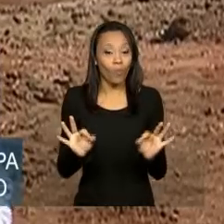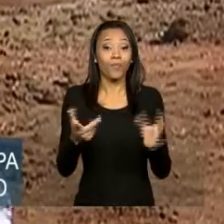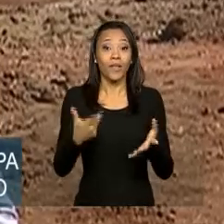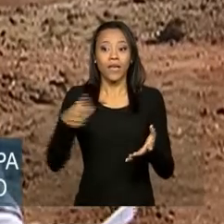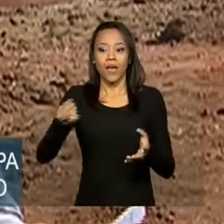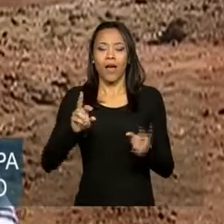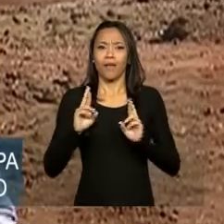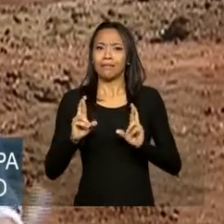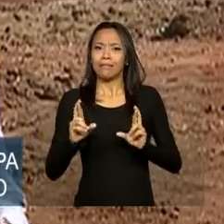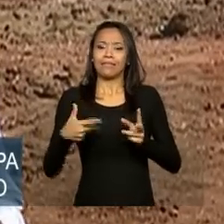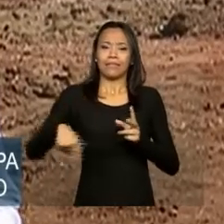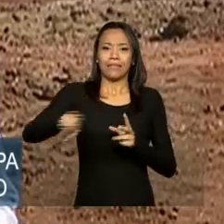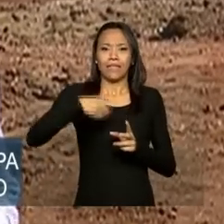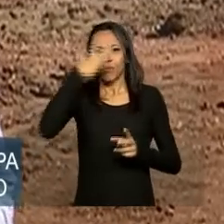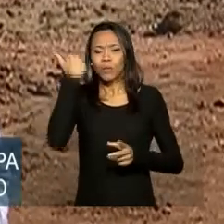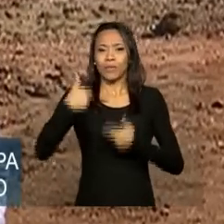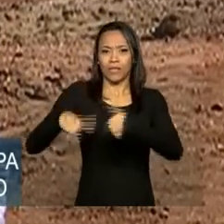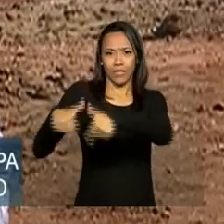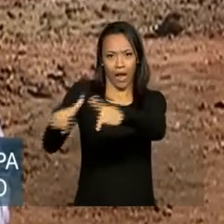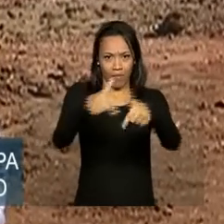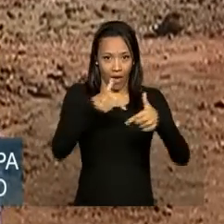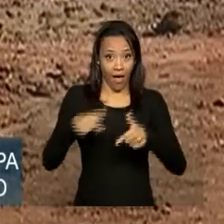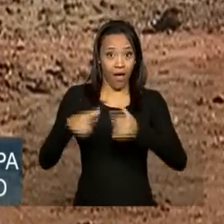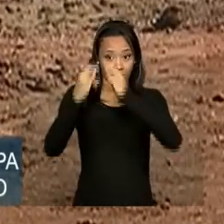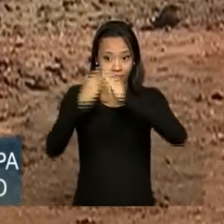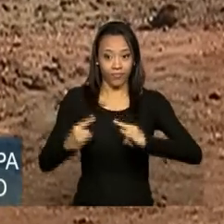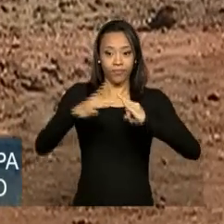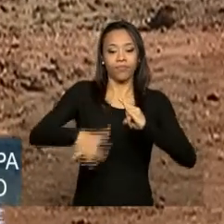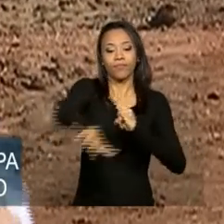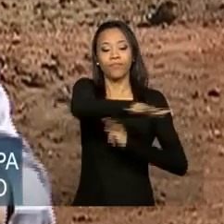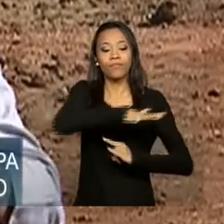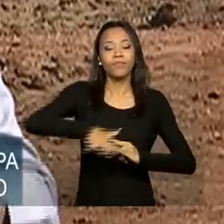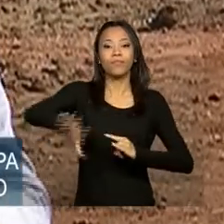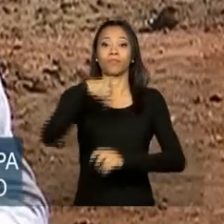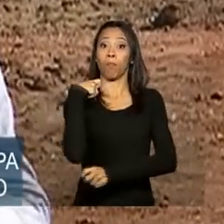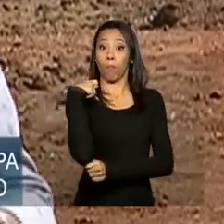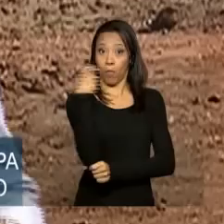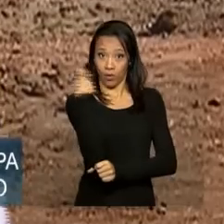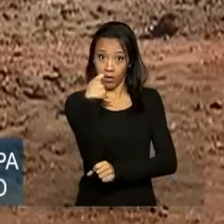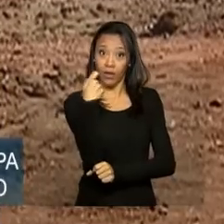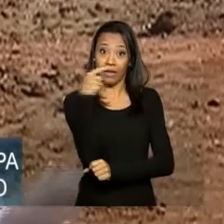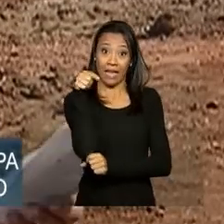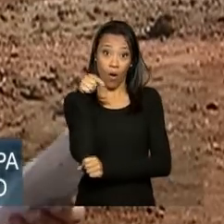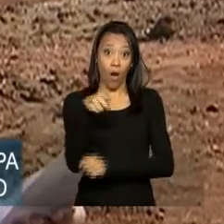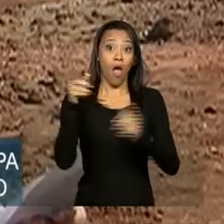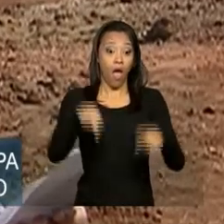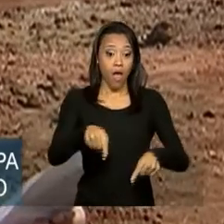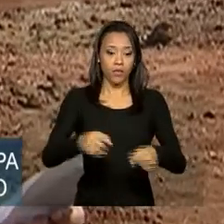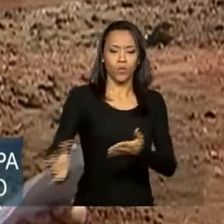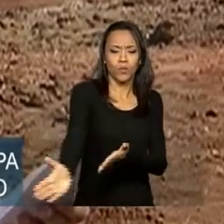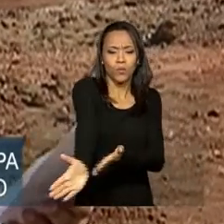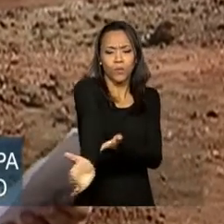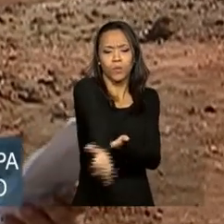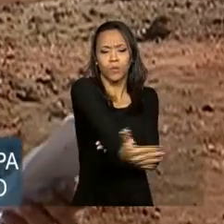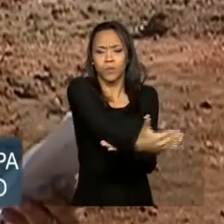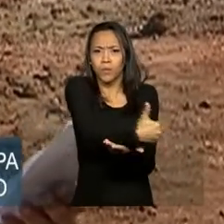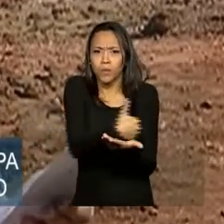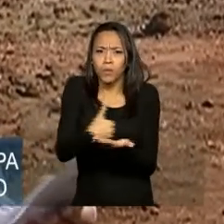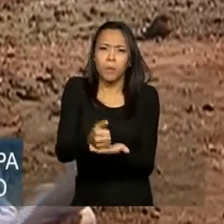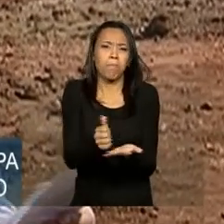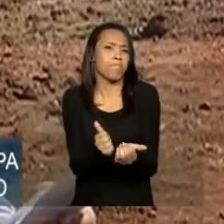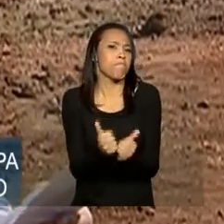produtores da cooperativa de trabalhadores assentados da região de Porto Alegre é de que nesta safra sejam colhidas mais